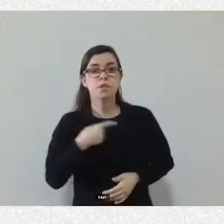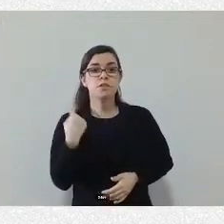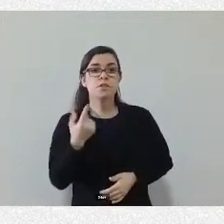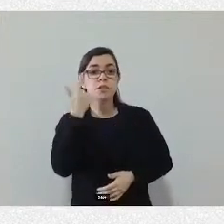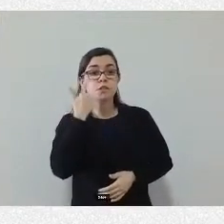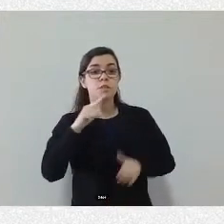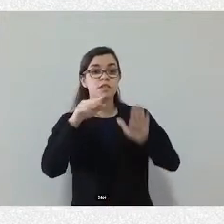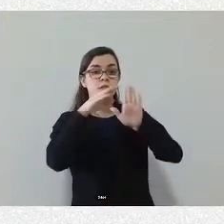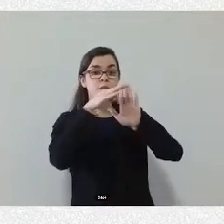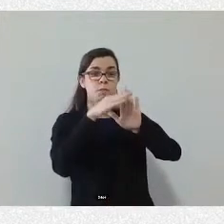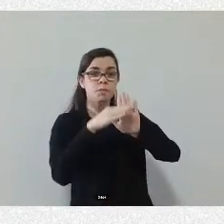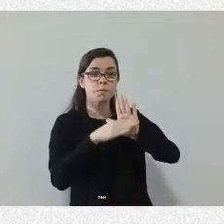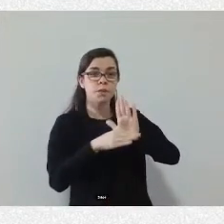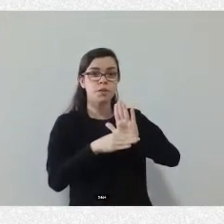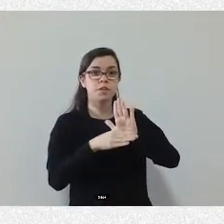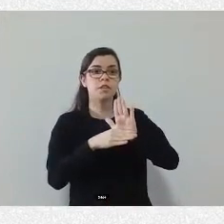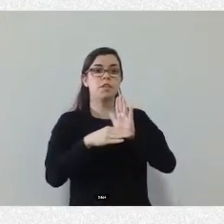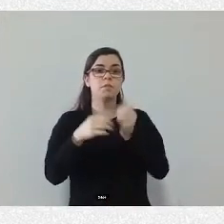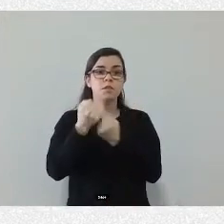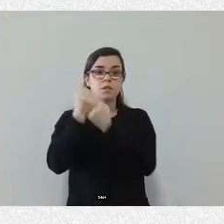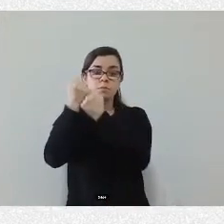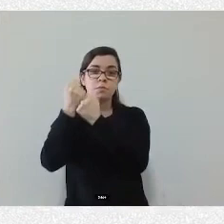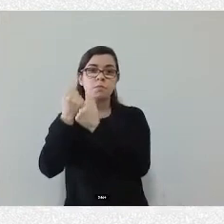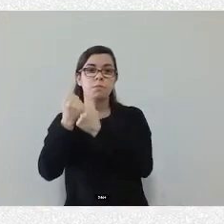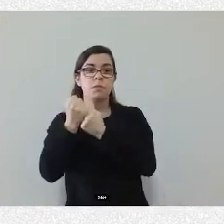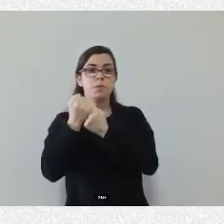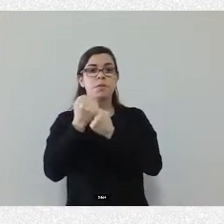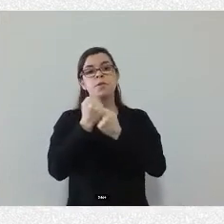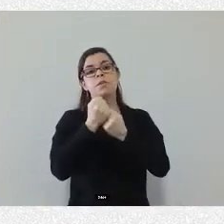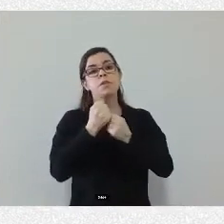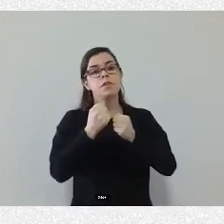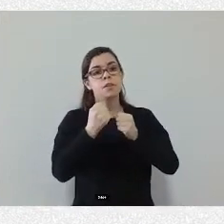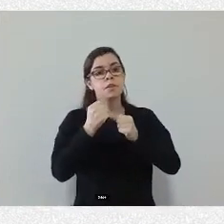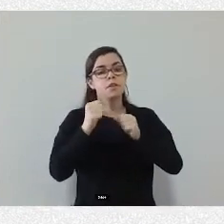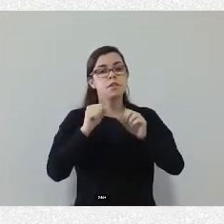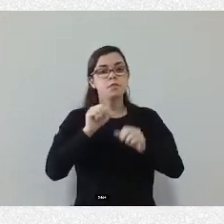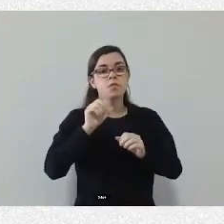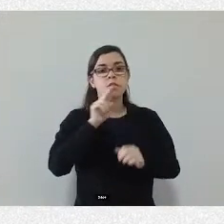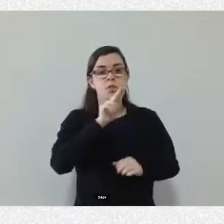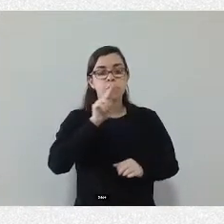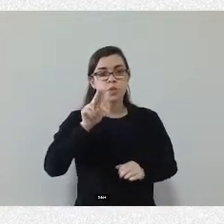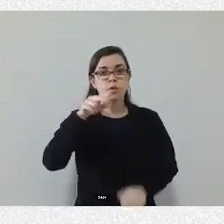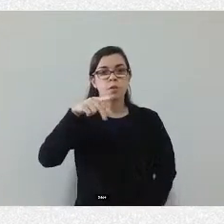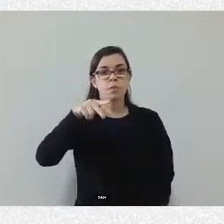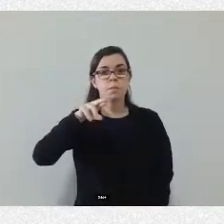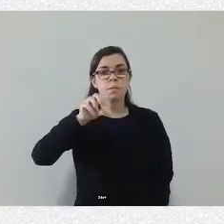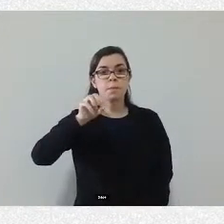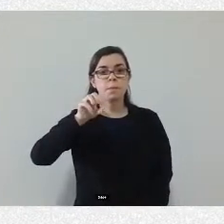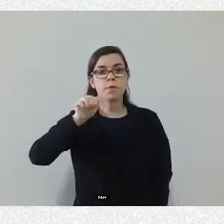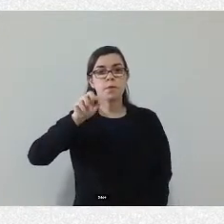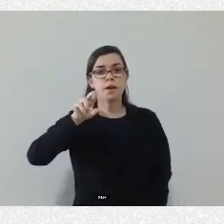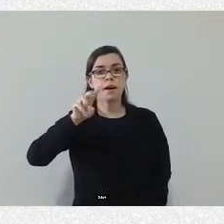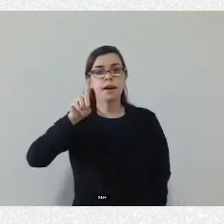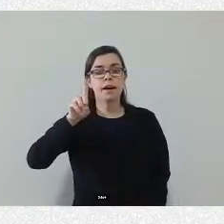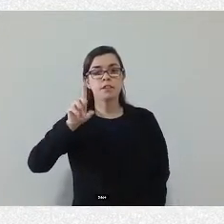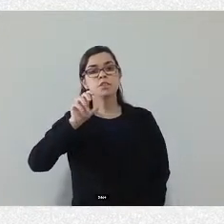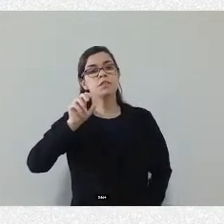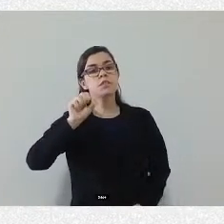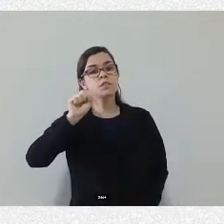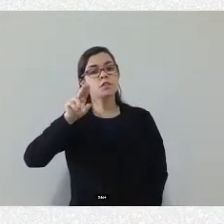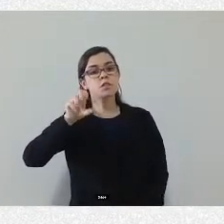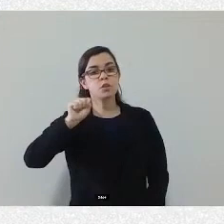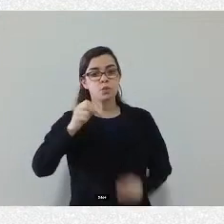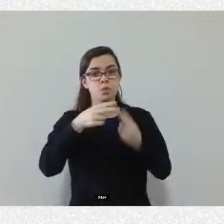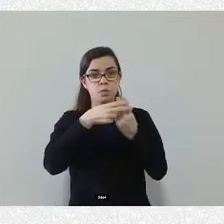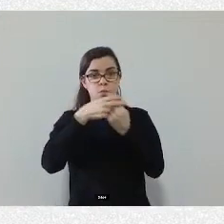de Apoio Institucional, Desenvolvimento Institucional do SUS, o PROAGE-SUS, como um dos 6 hospitais de excelência do Brasil, assim denominados